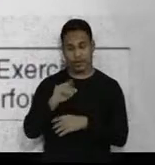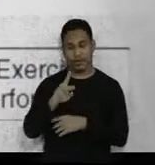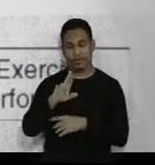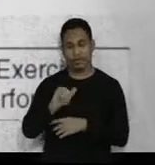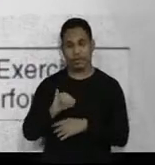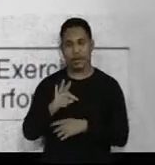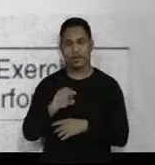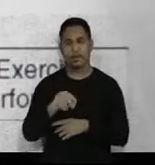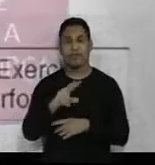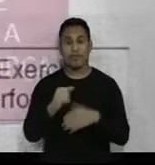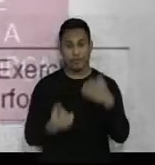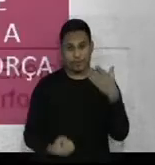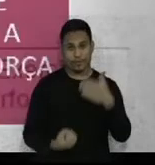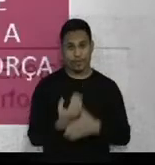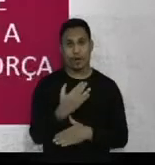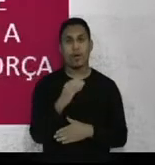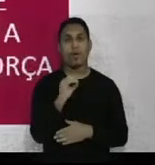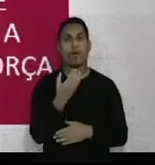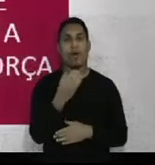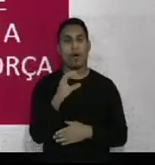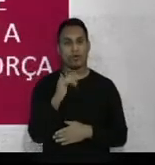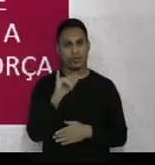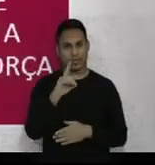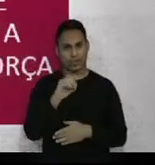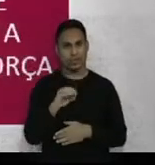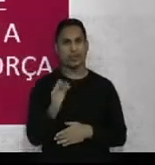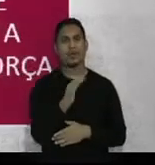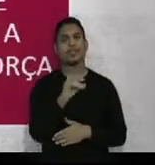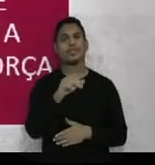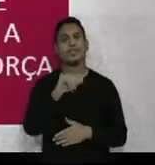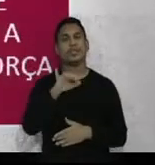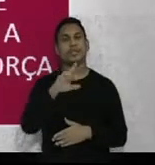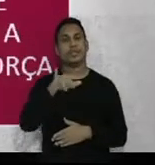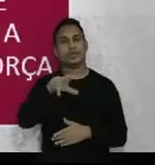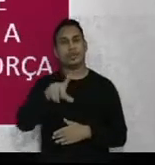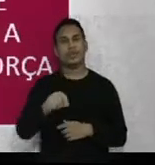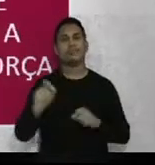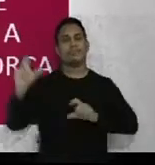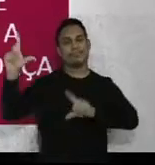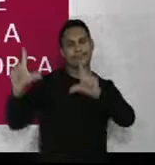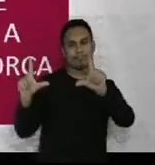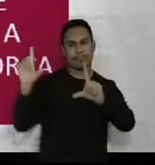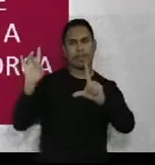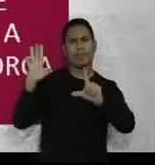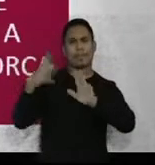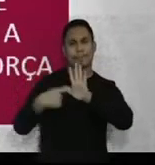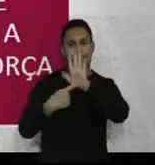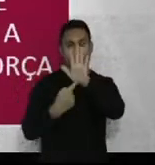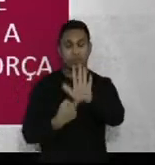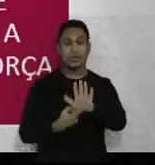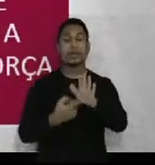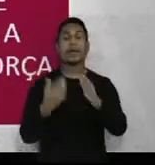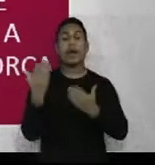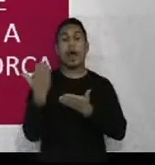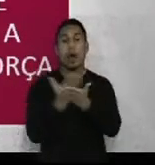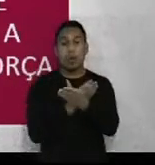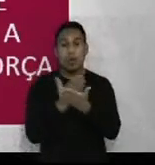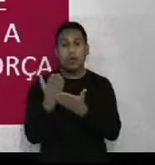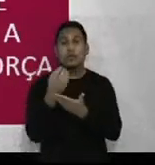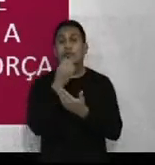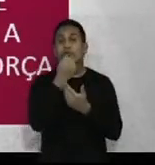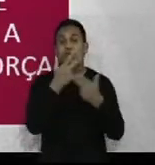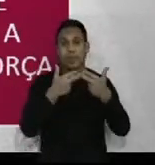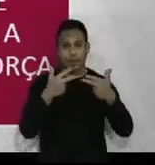essa figurinha só para ilustrar, mas nesse próximo slide eu trago para vocês alguns dos benefícios do óxido nítrico. Então, principalmente, né,